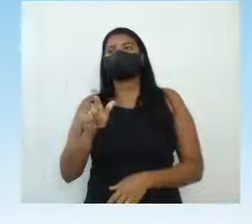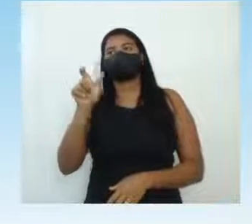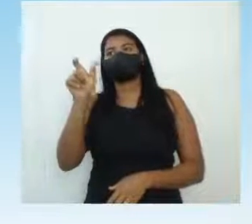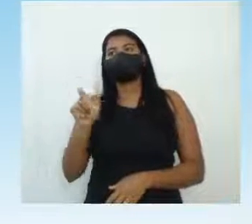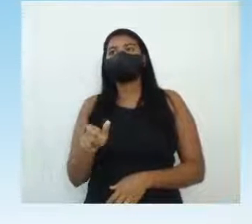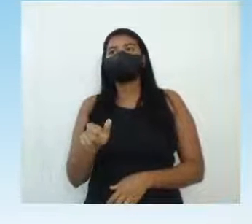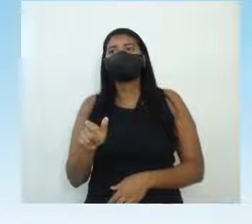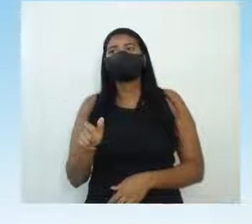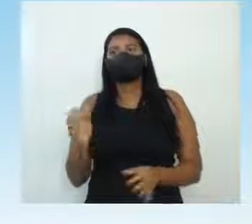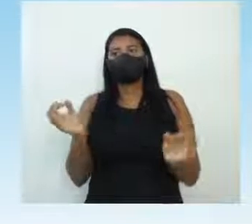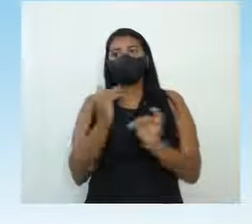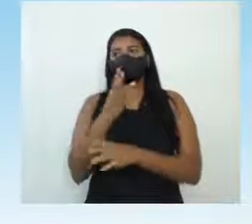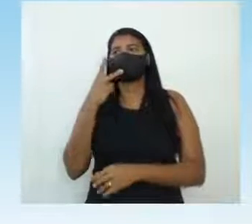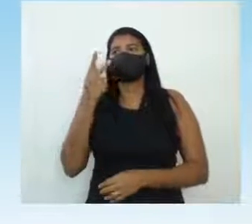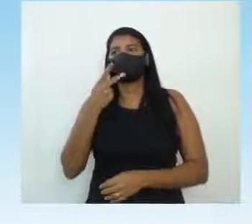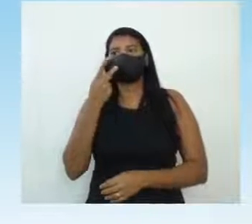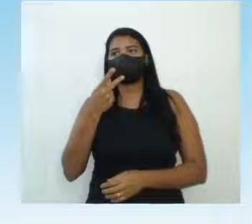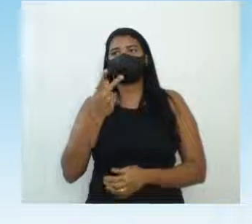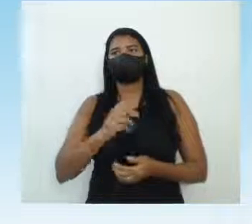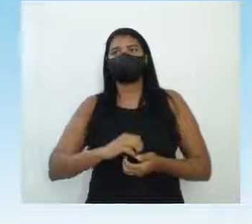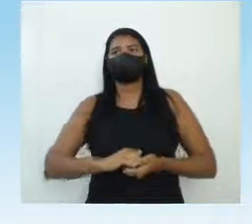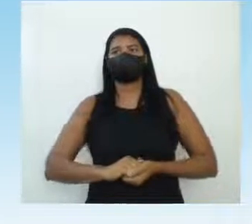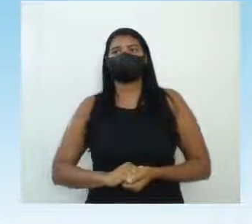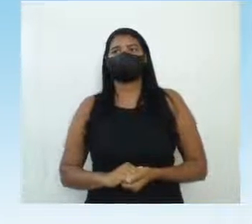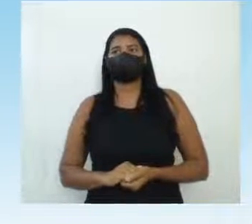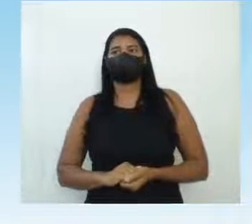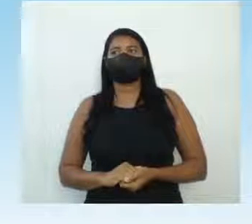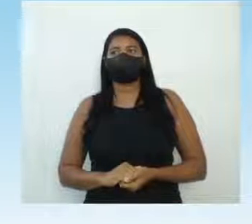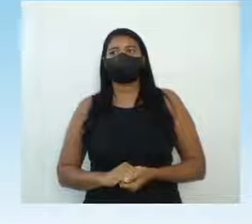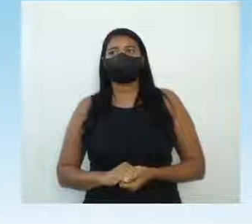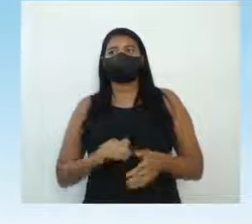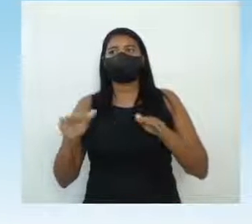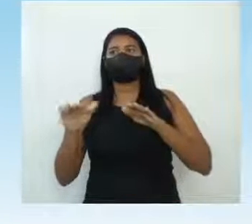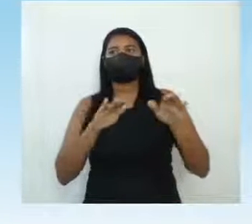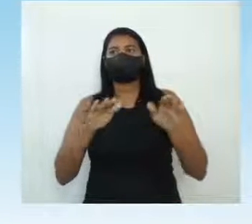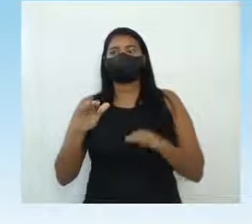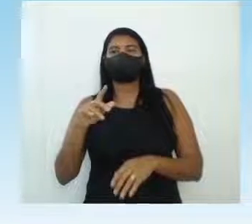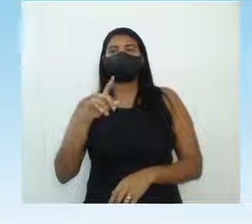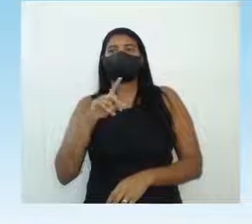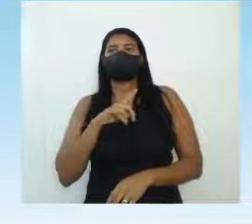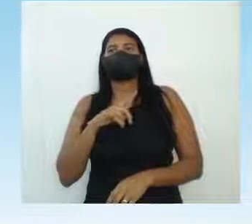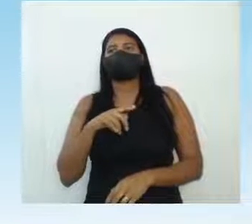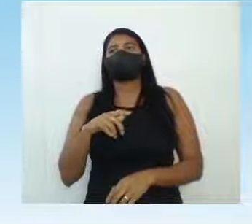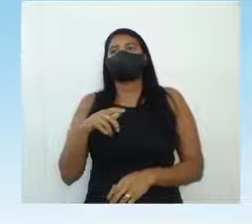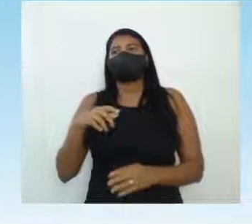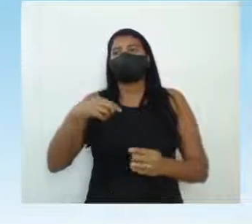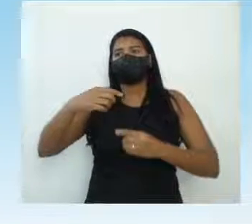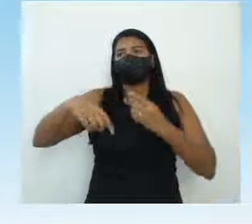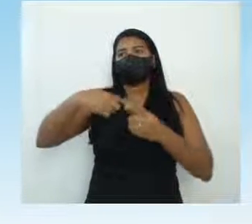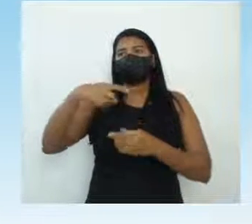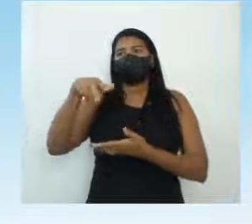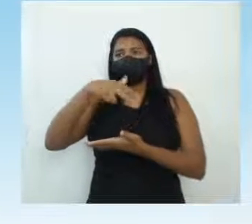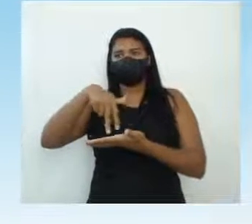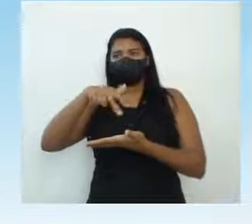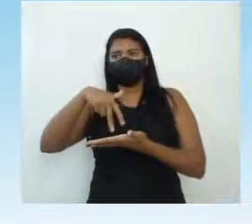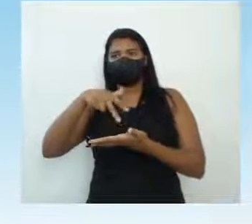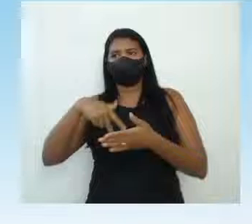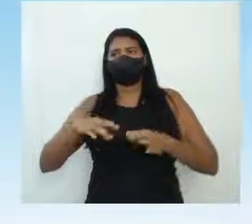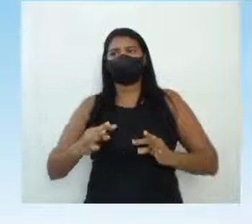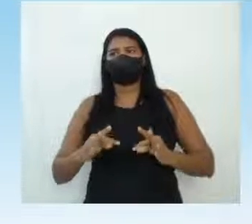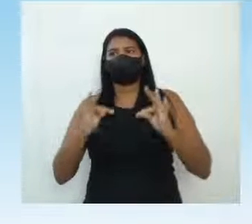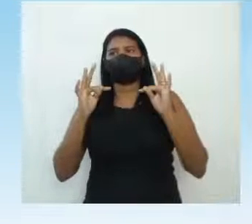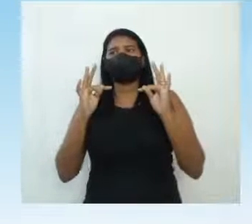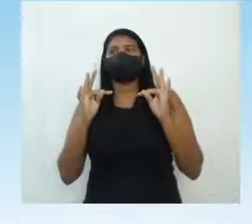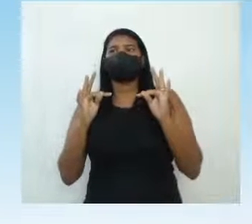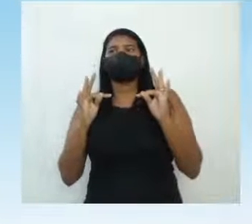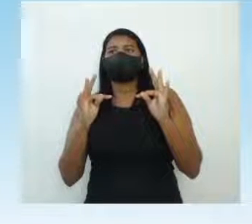acabei de falar. Certo? Existem os outros movimentos que seriam os rolamentos, que na realidade é uma técnica que consiste em